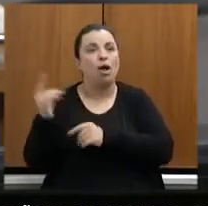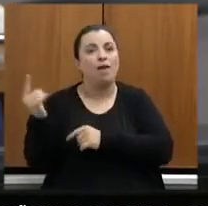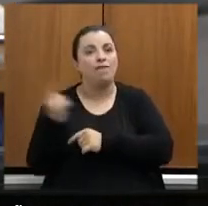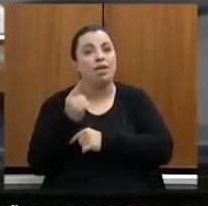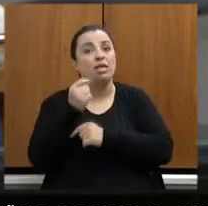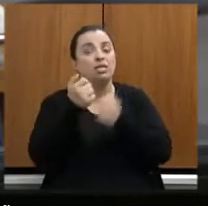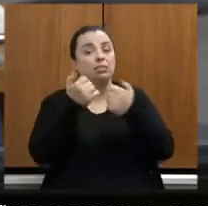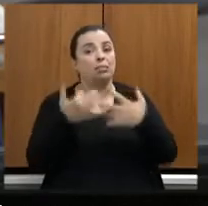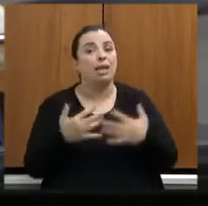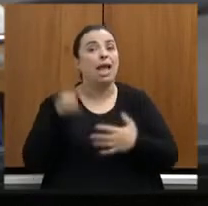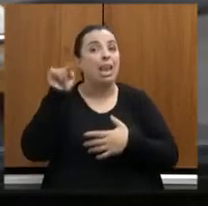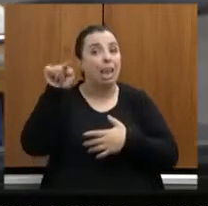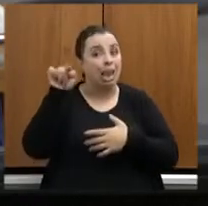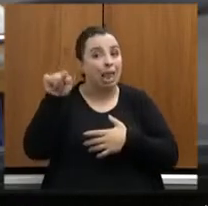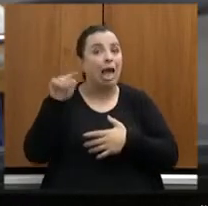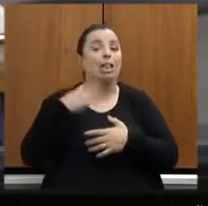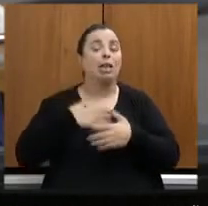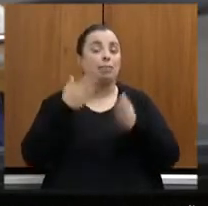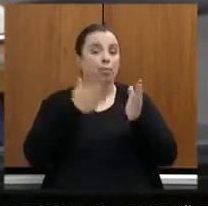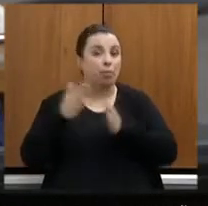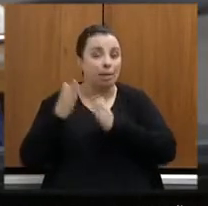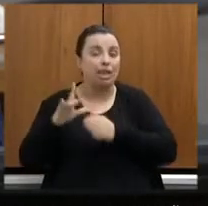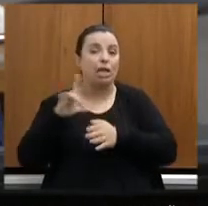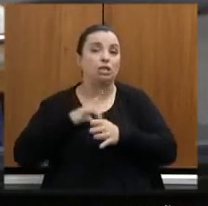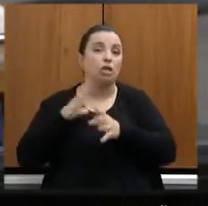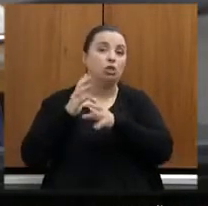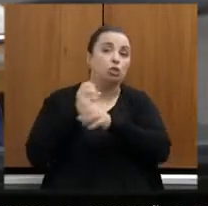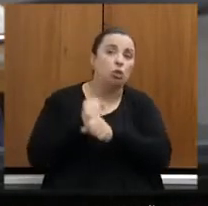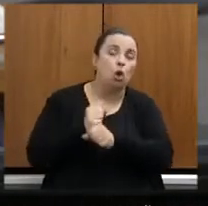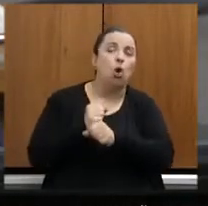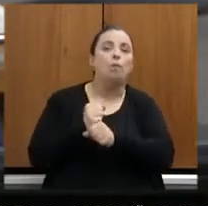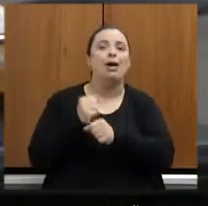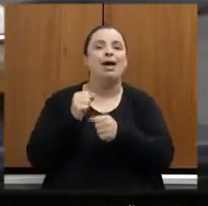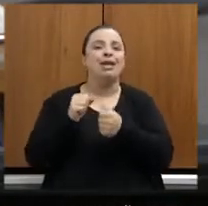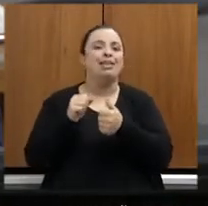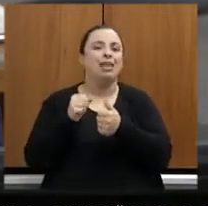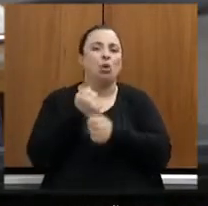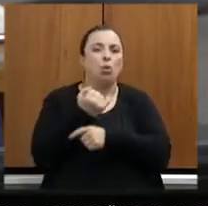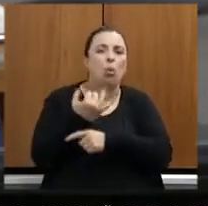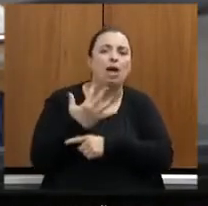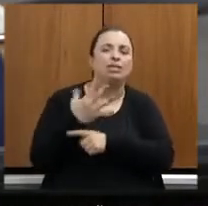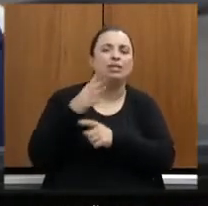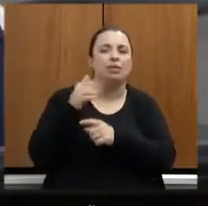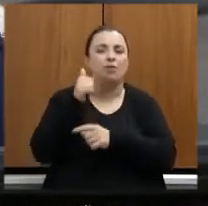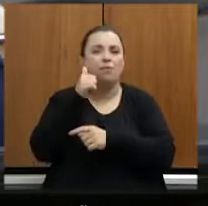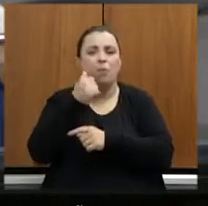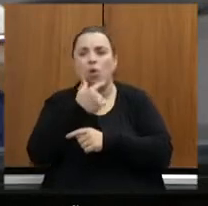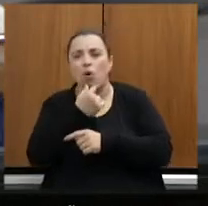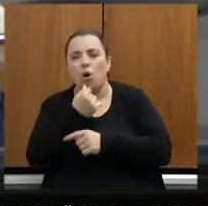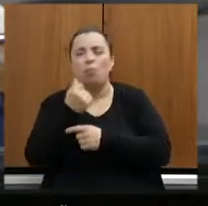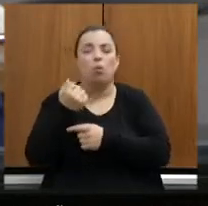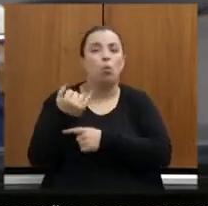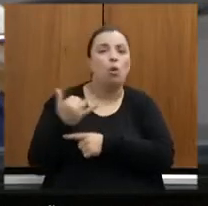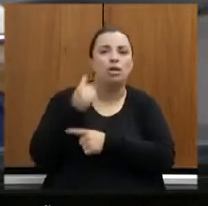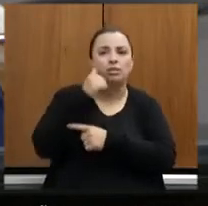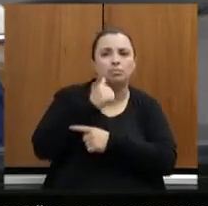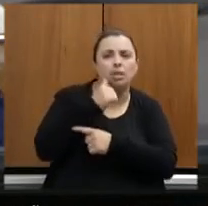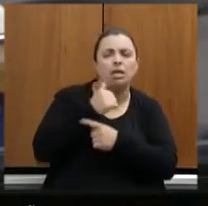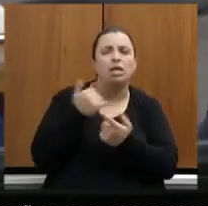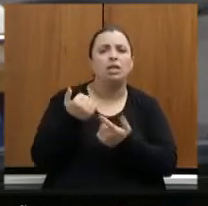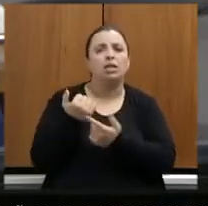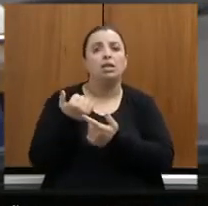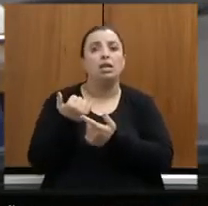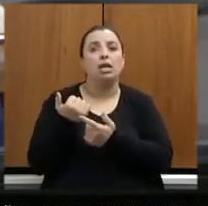são tantas cabeças de 0 a 12 macho 10 a 12 em até 24 meses que ele faça aquela descrição